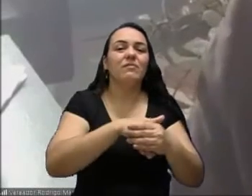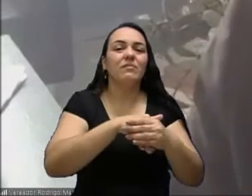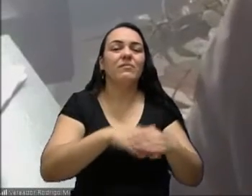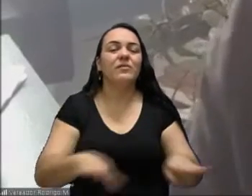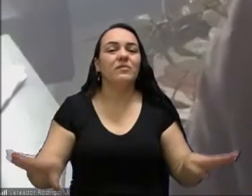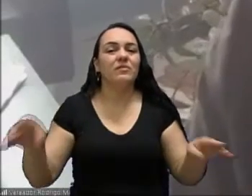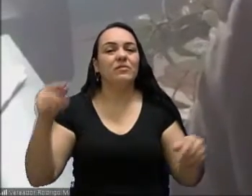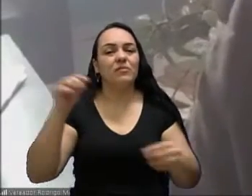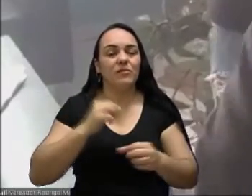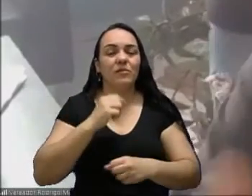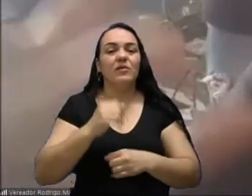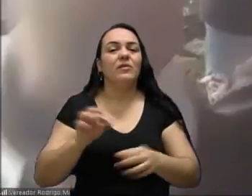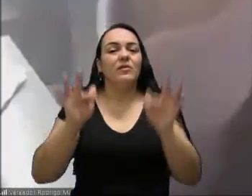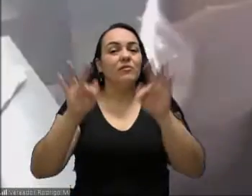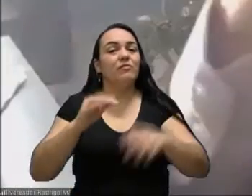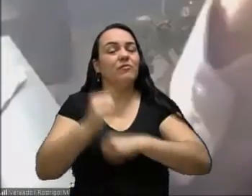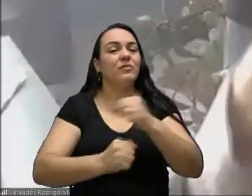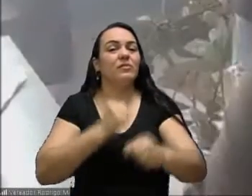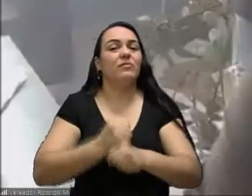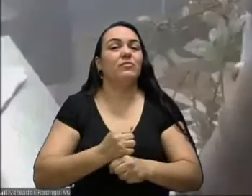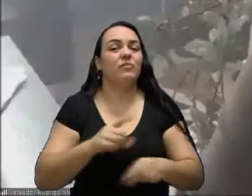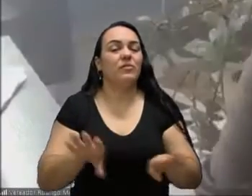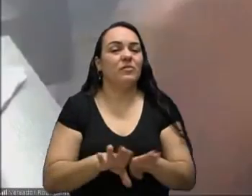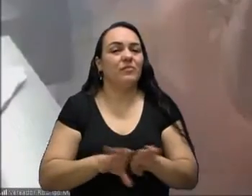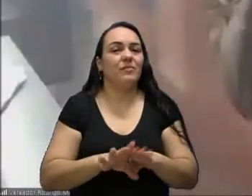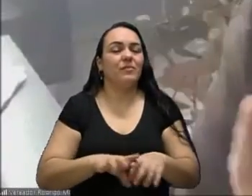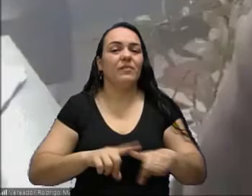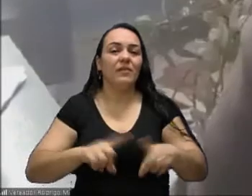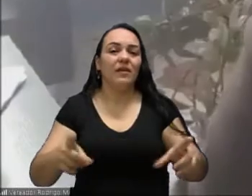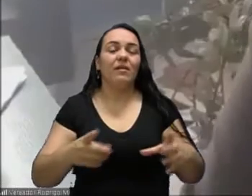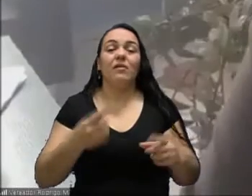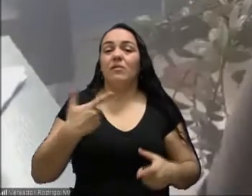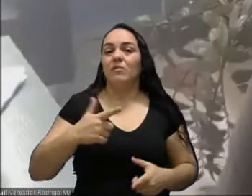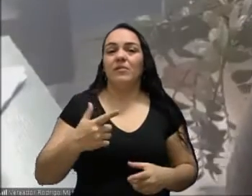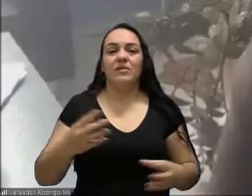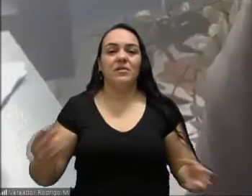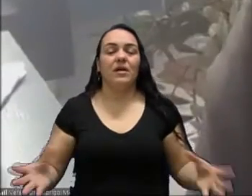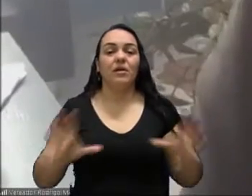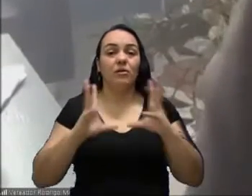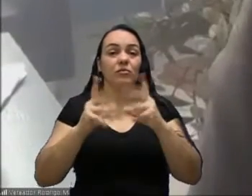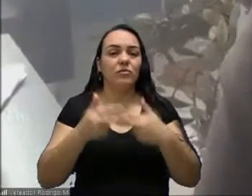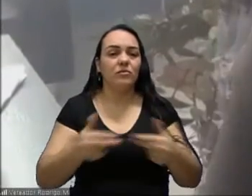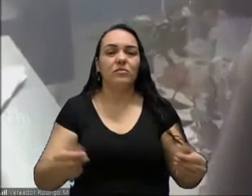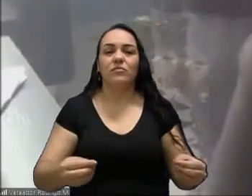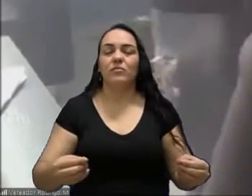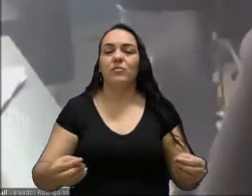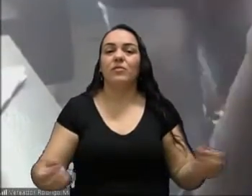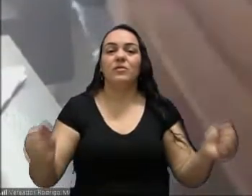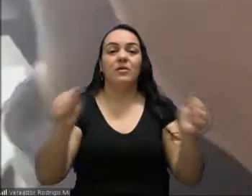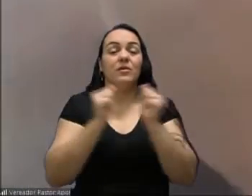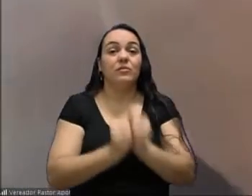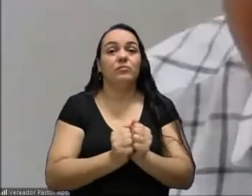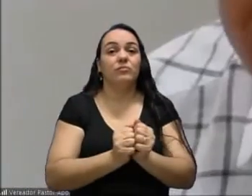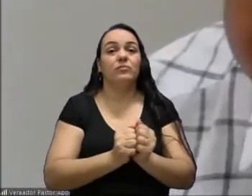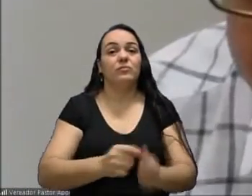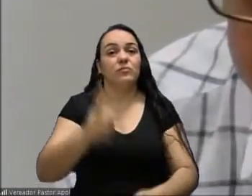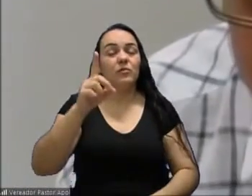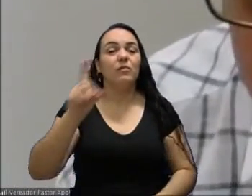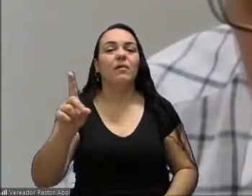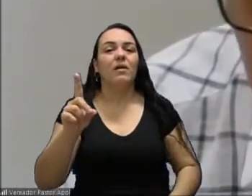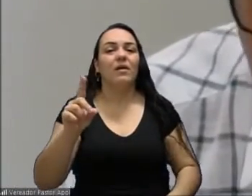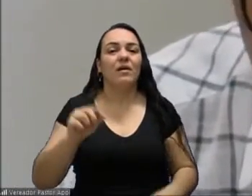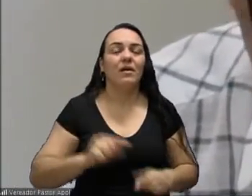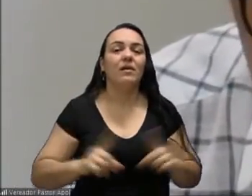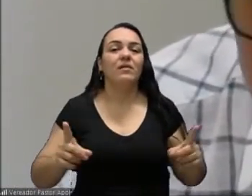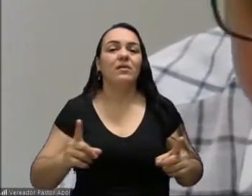representa a prefeitura, ela não pode ser uma centralizadora que tudo é com ela. Então, o que eu queria pedir para a vossa excelência? Se um assessor do